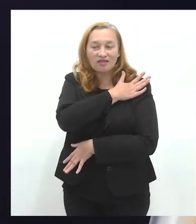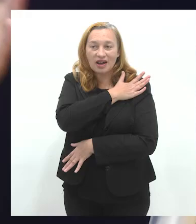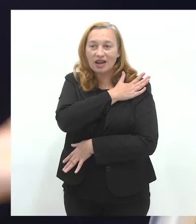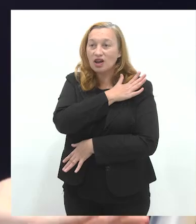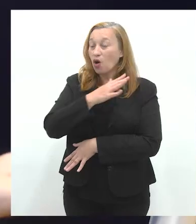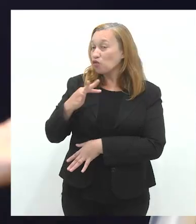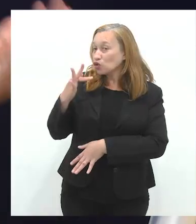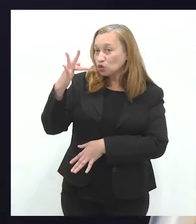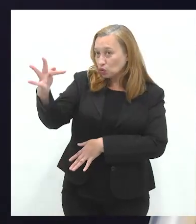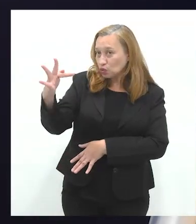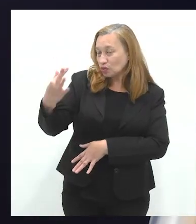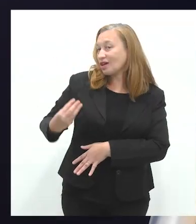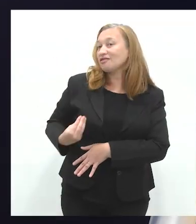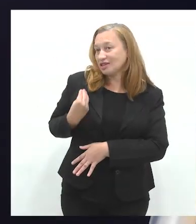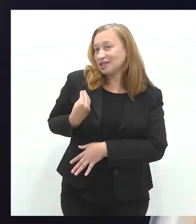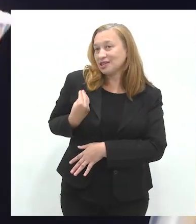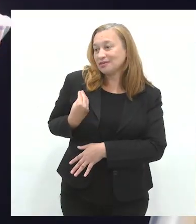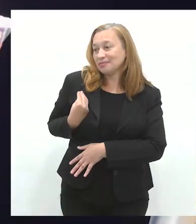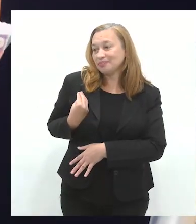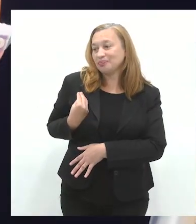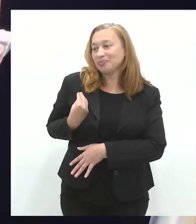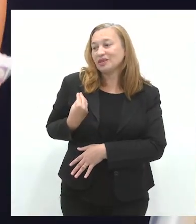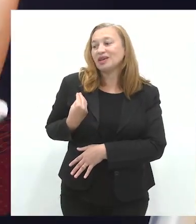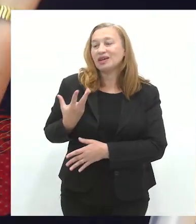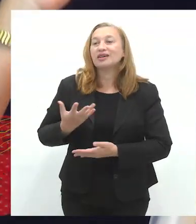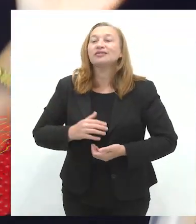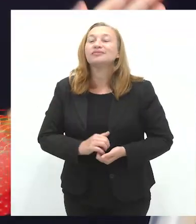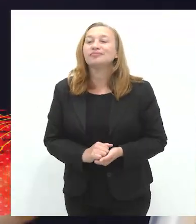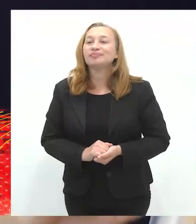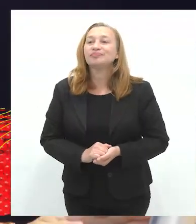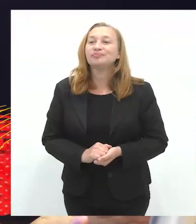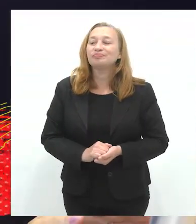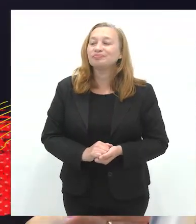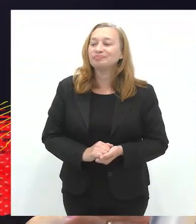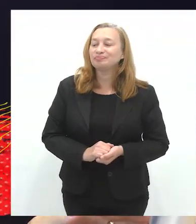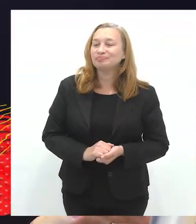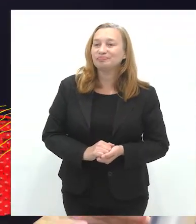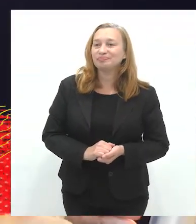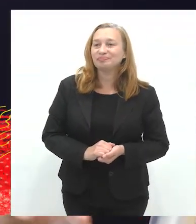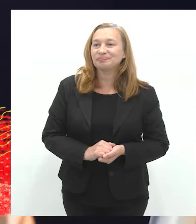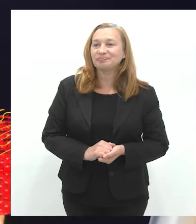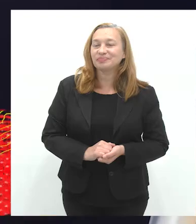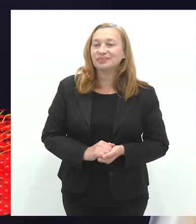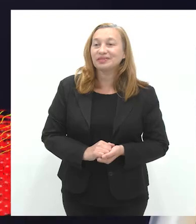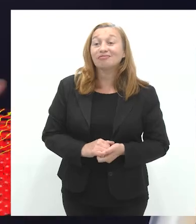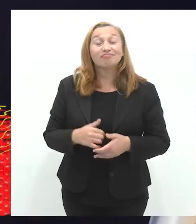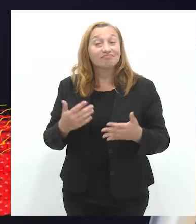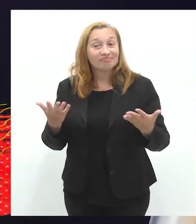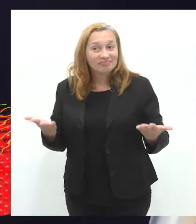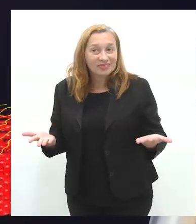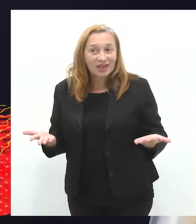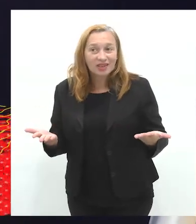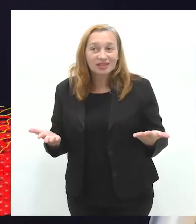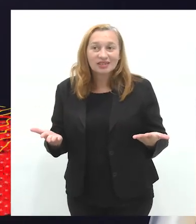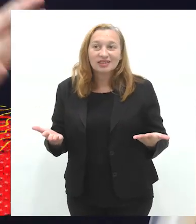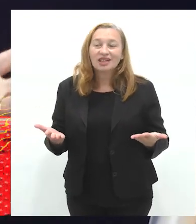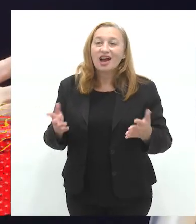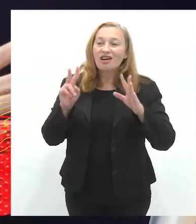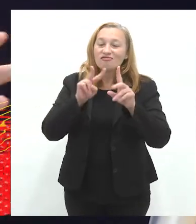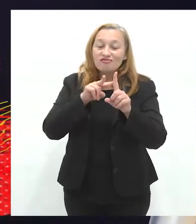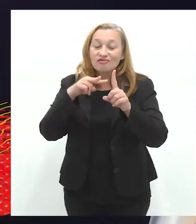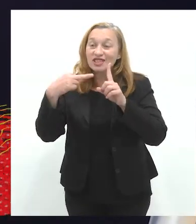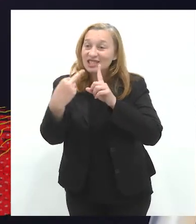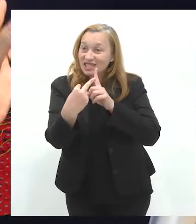o era o futuro. futuro, era o Estabilidade. teto, estabilidade, né? E aí a minha